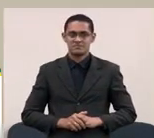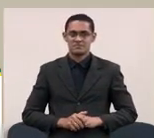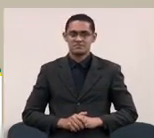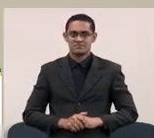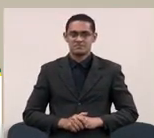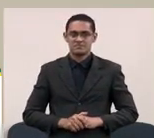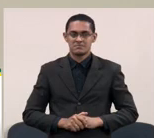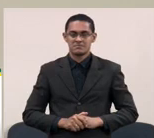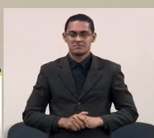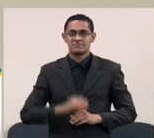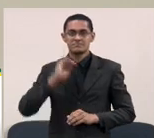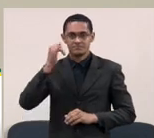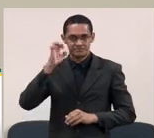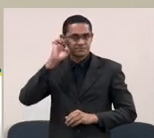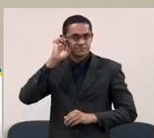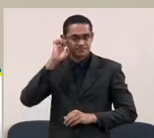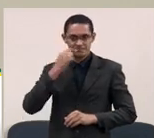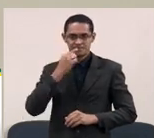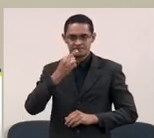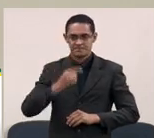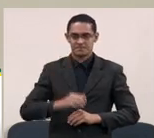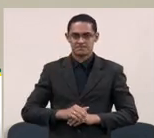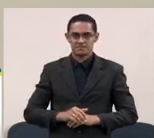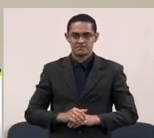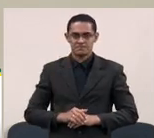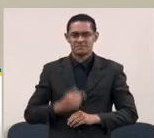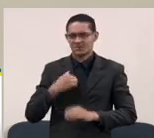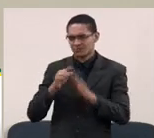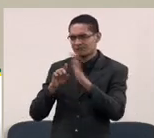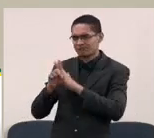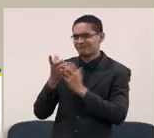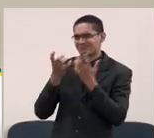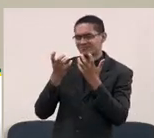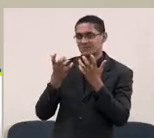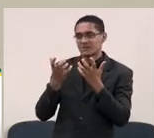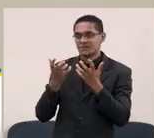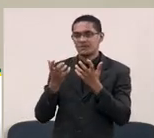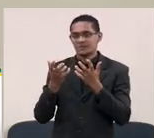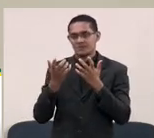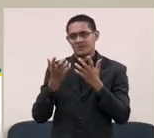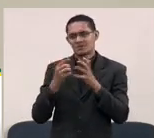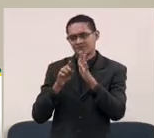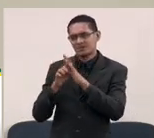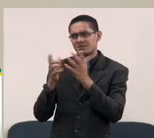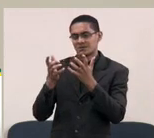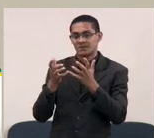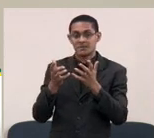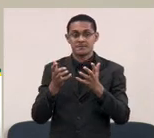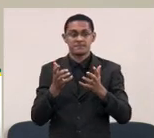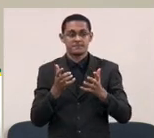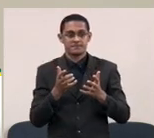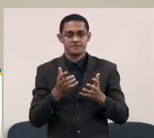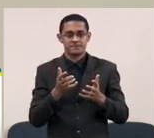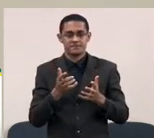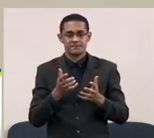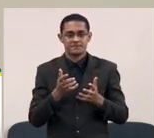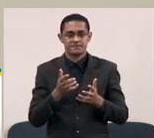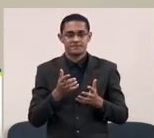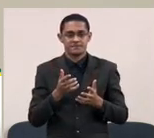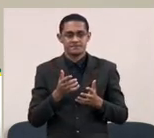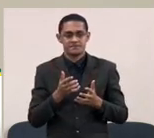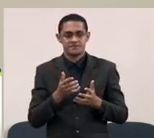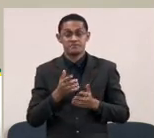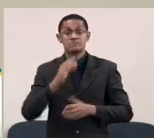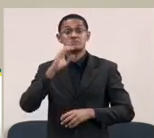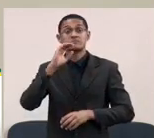fazer uma pergunta que desse uns 2 minutos. Senhor presidente, também uma questão de ordem. Eu queria escrever também. E me inscrever no grande